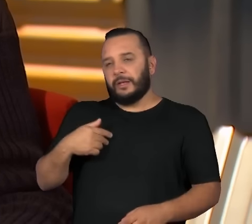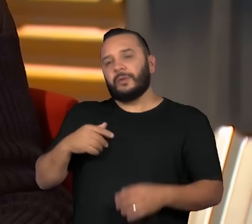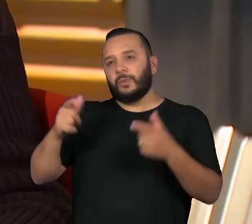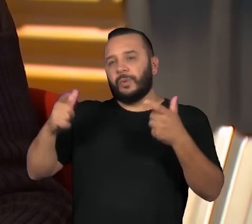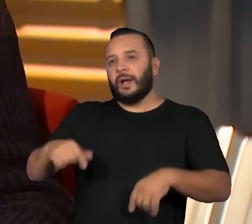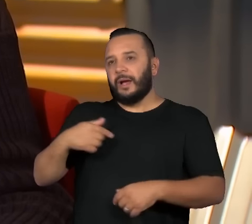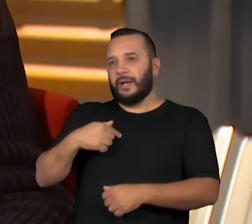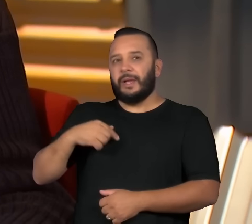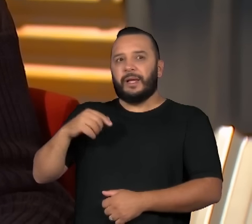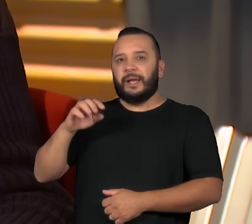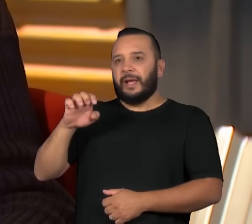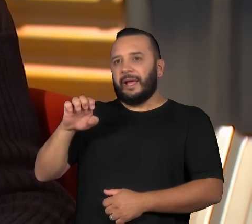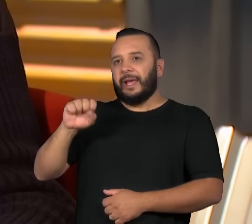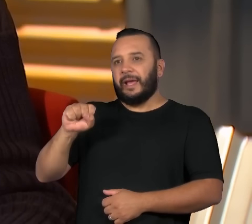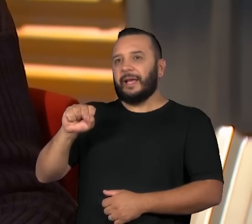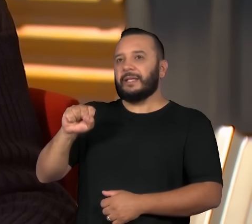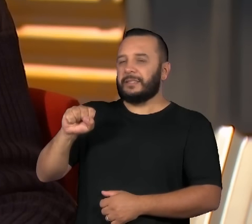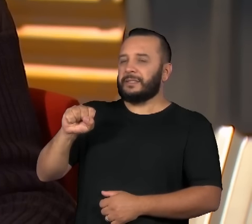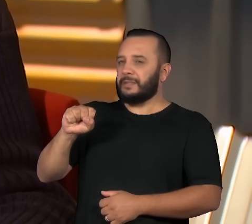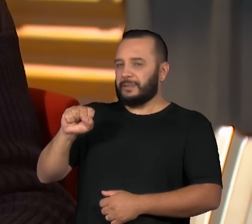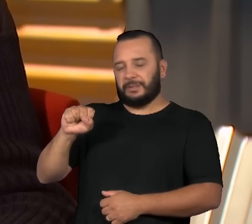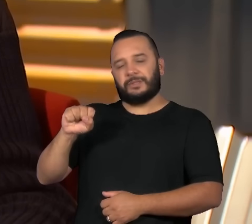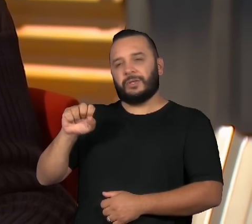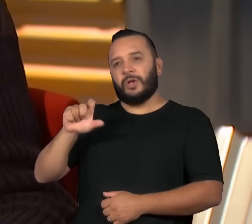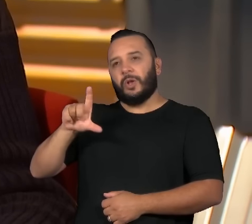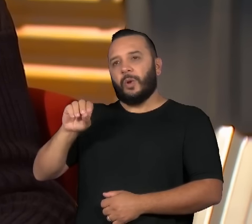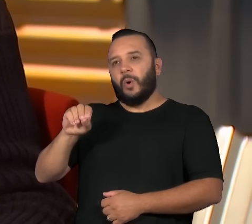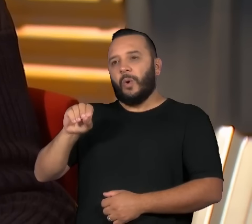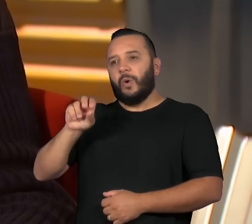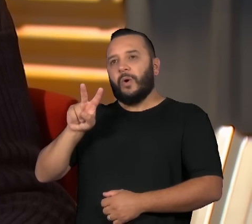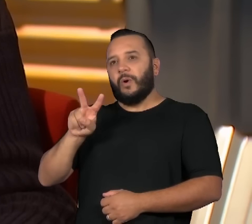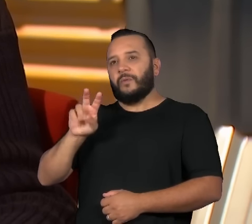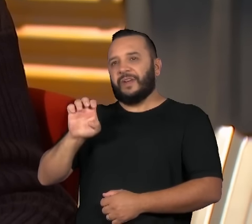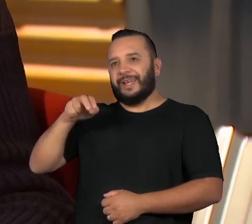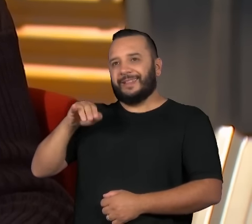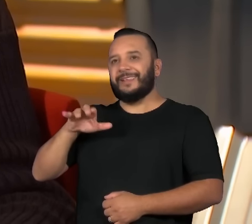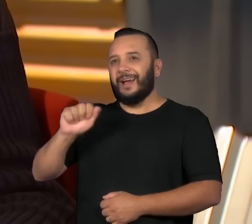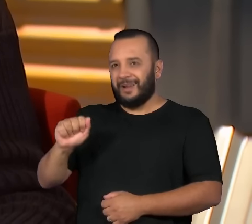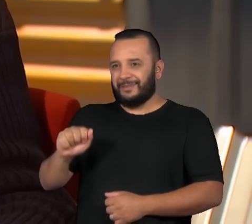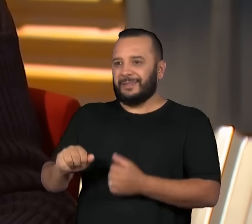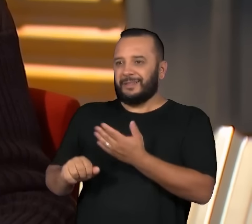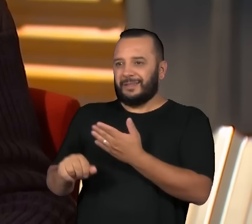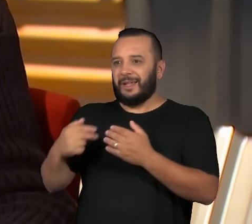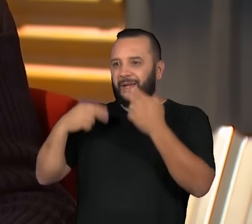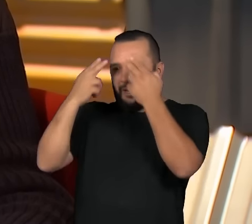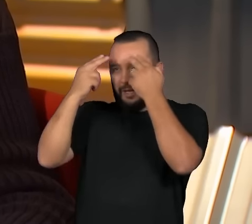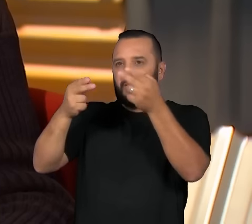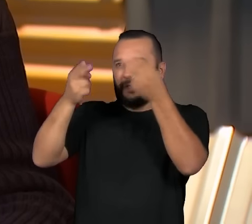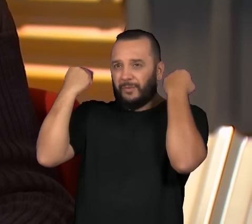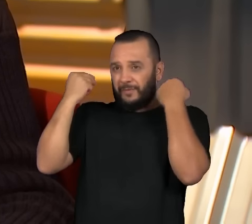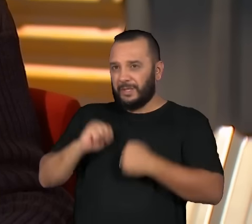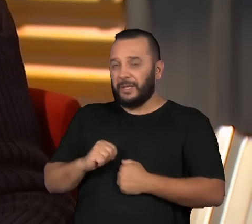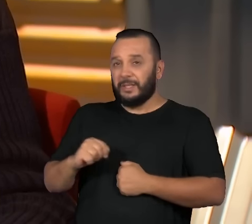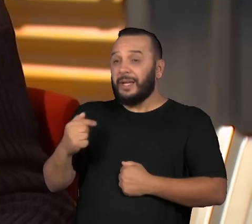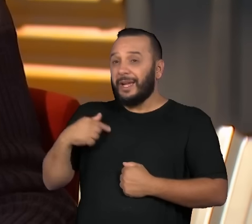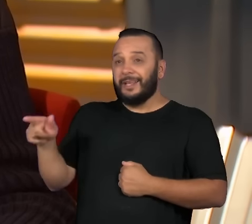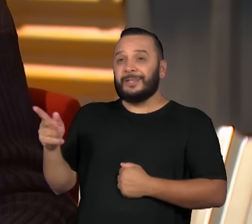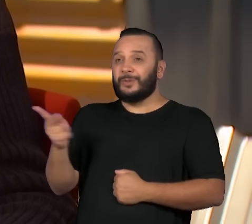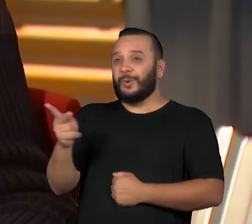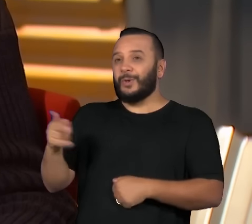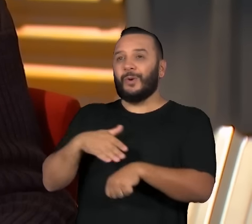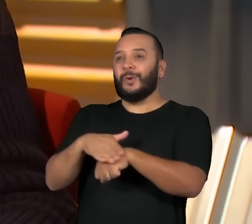de Maribor. Finalzinho da guerra, né? E eles se conheceram na Mercedes-Benz, trabalhando na Mercedes-Benz,